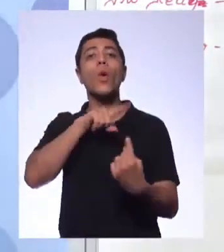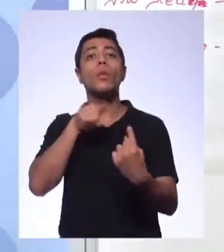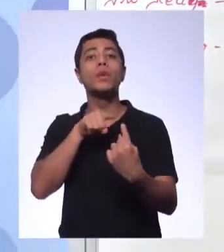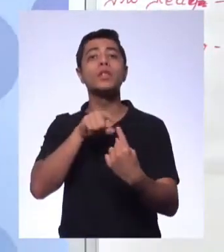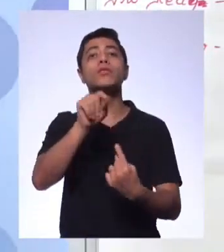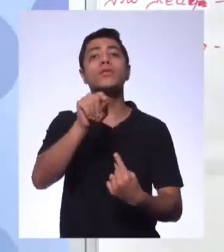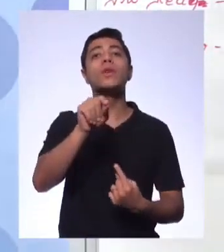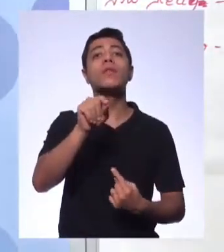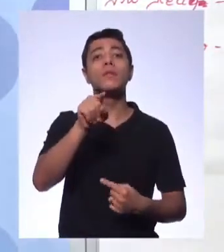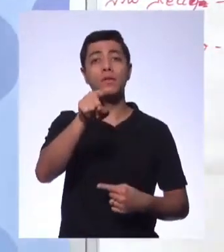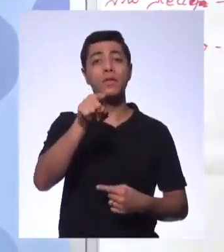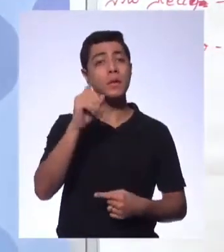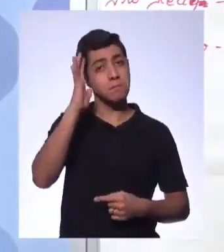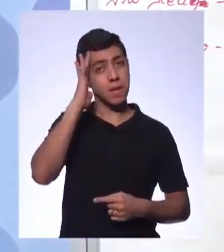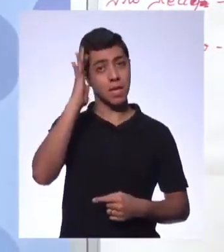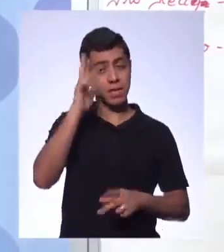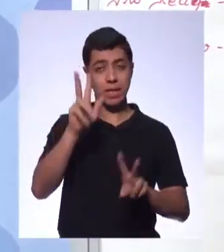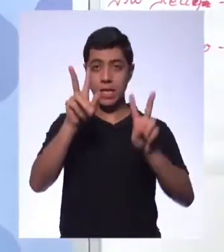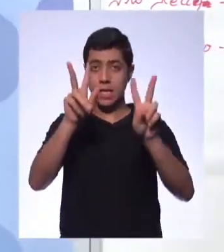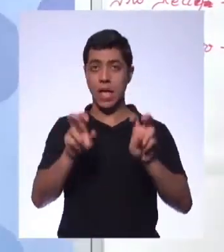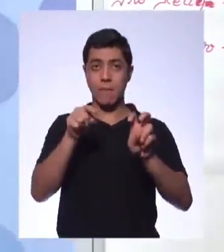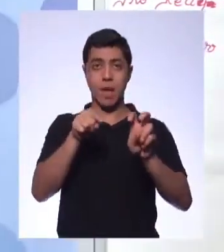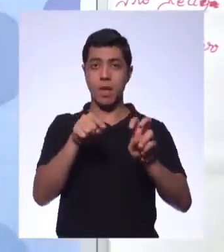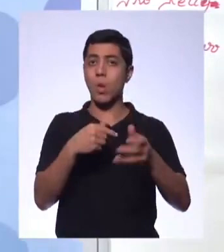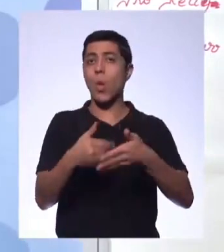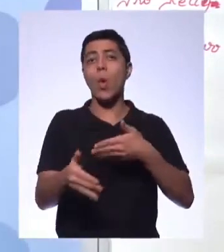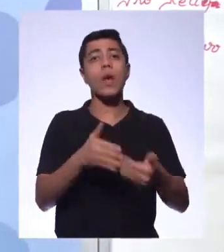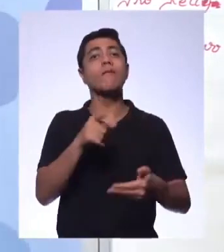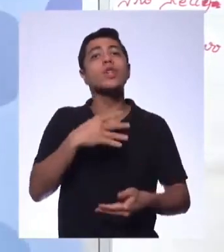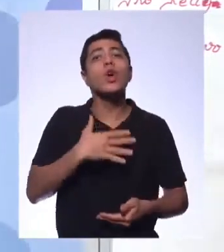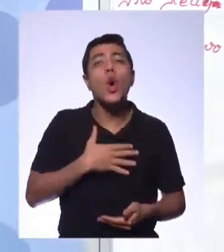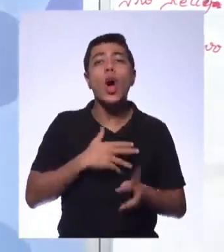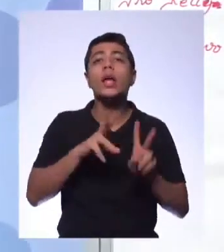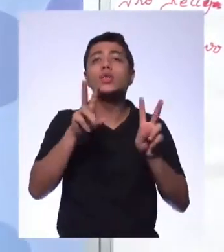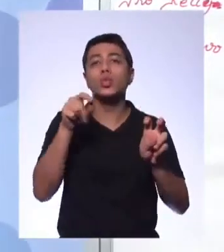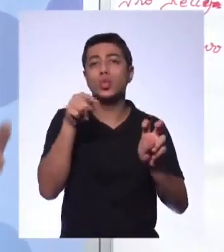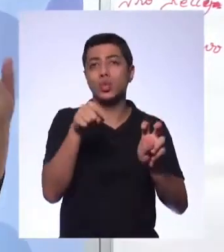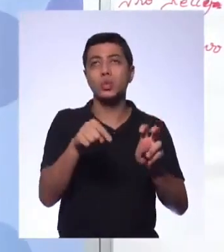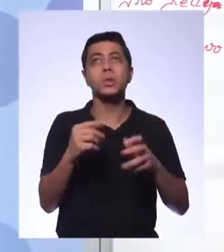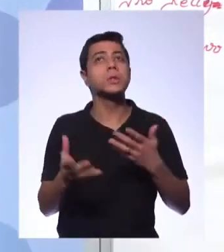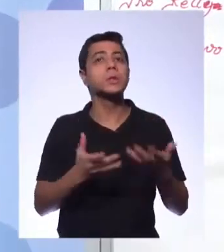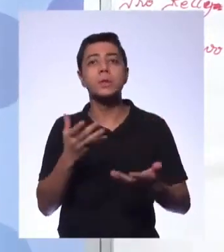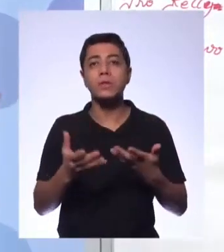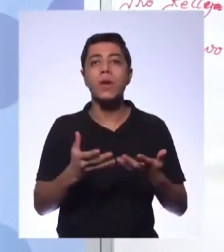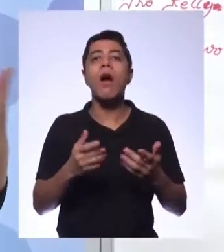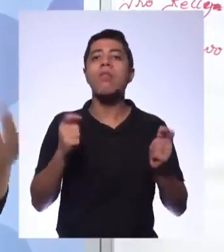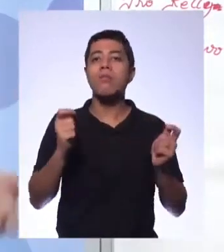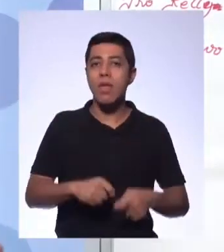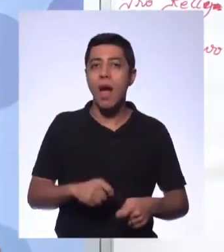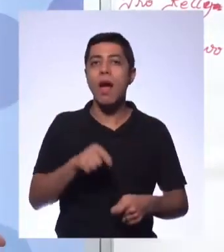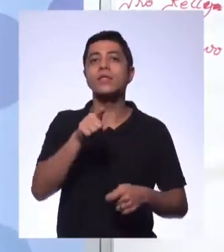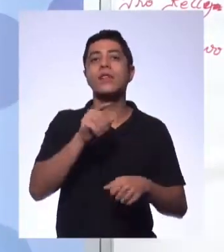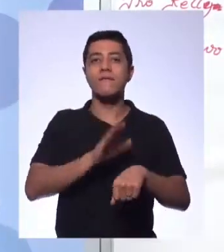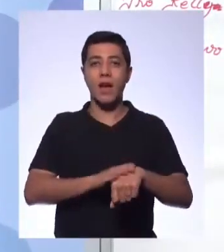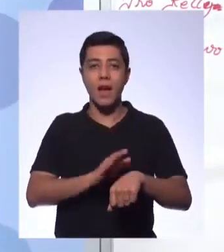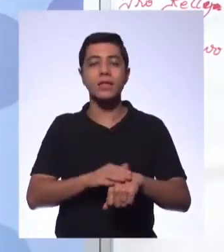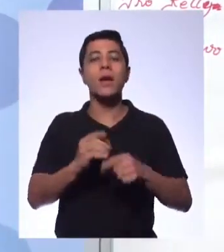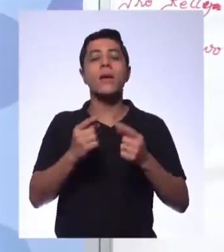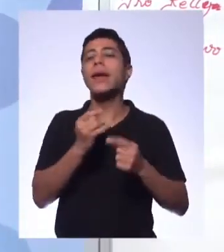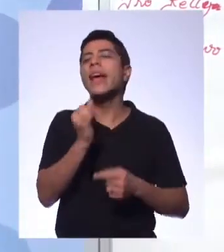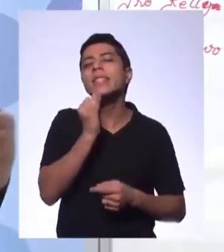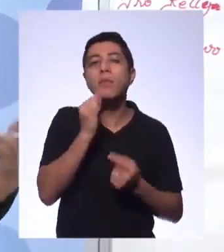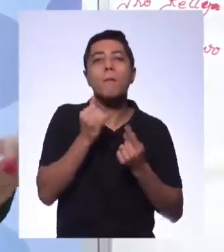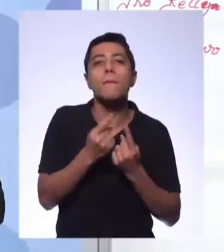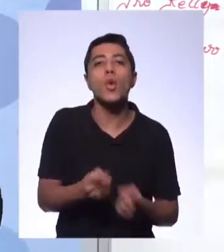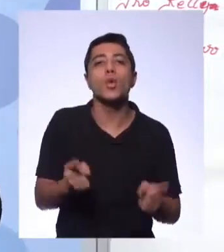e uma situação do cotidiano, que possa ser fonte de inspiração para uma composição musical eletrônica. Então, aí